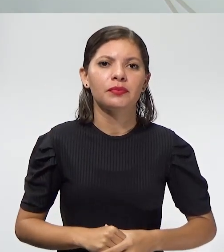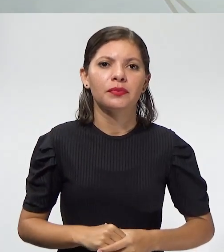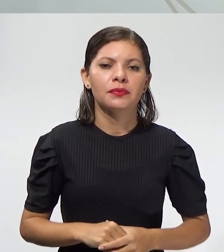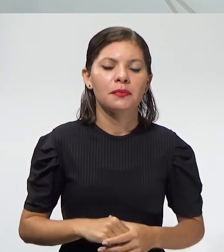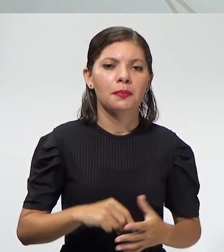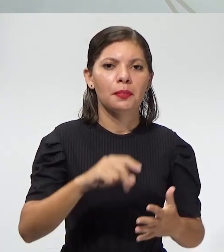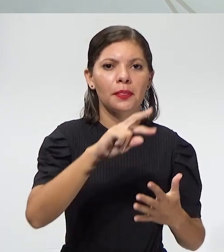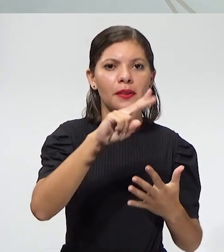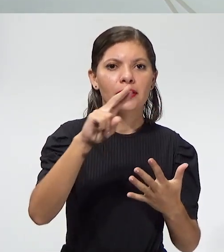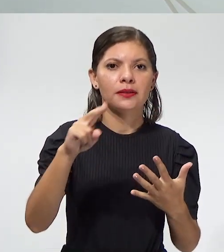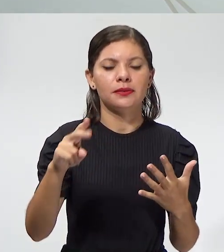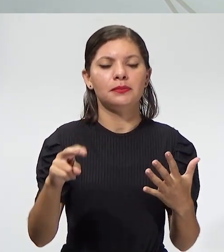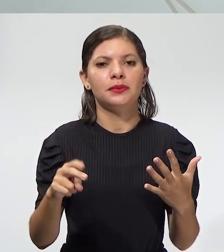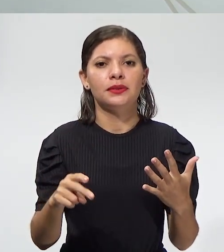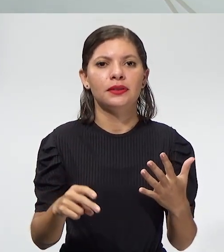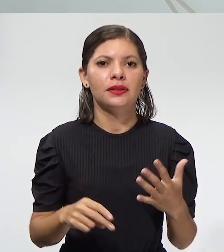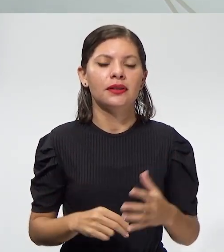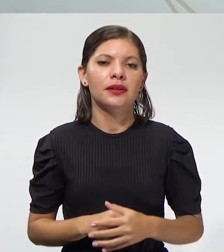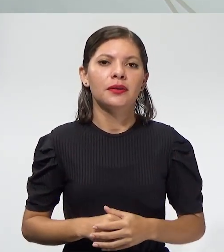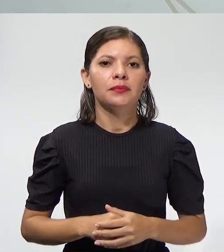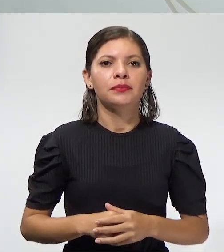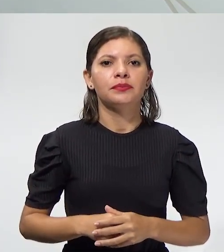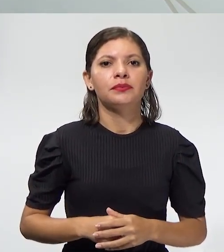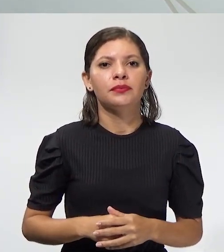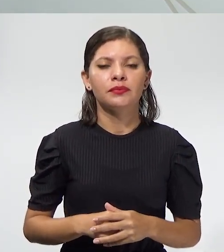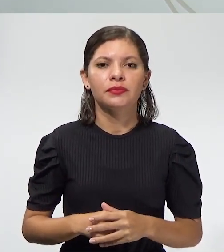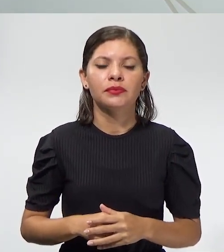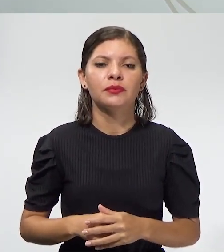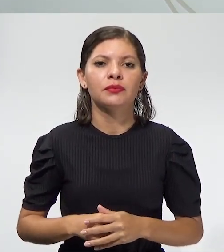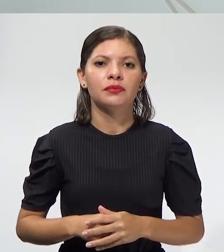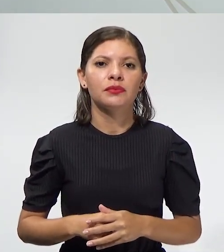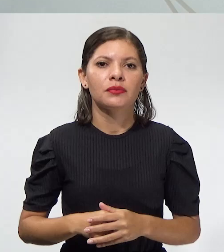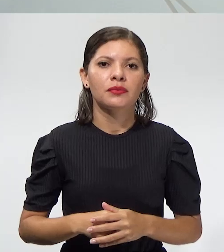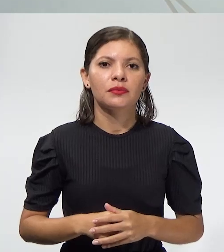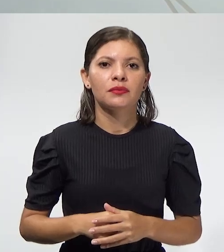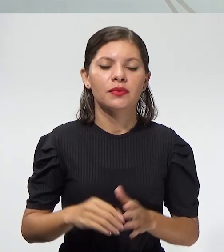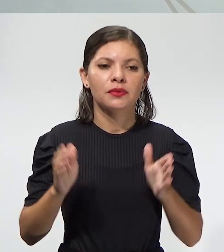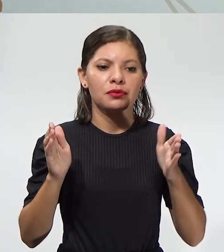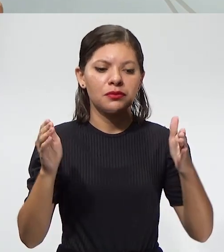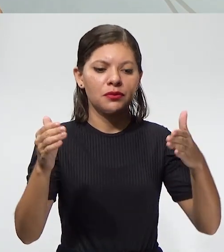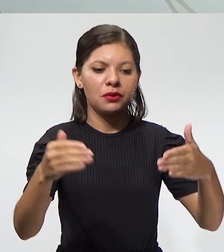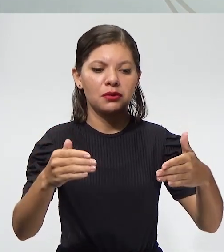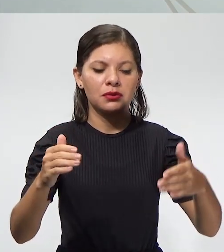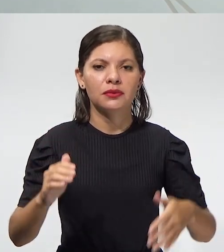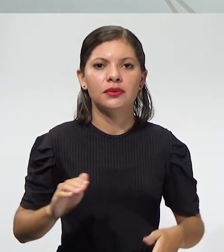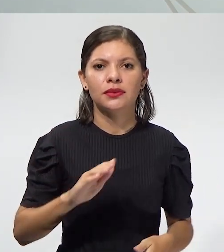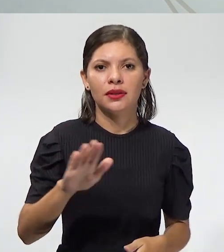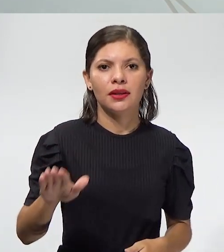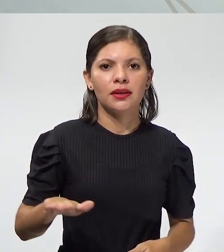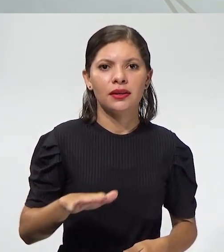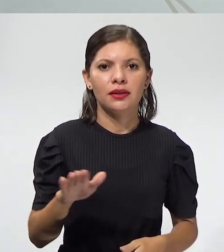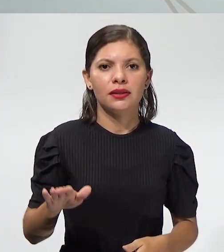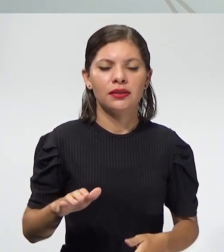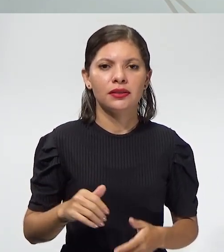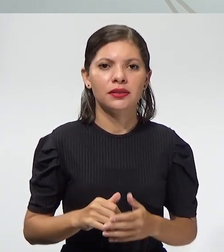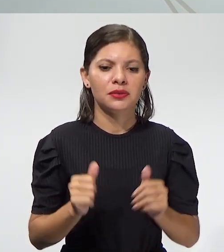exemplo, em algumas equipes de trabalho multidisciplinares que cada um é especialista na sua área.